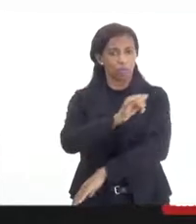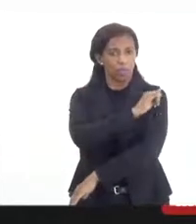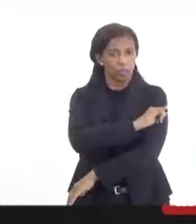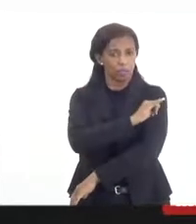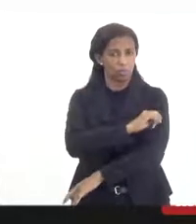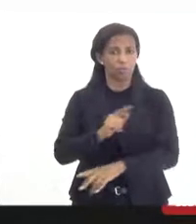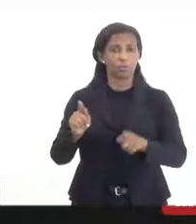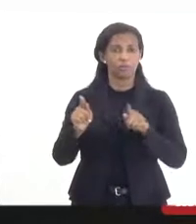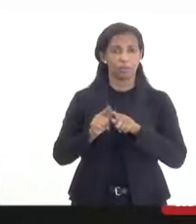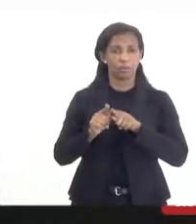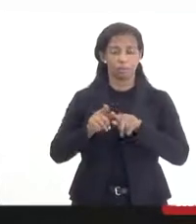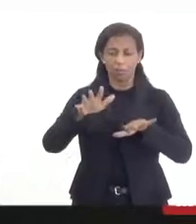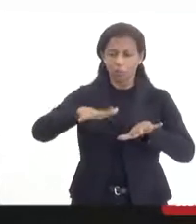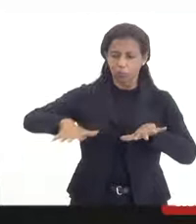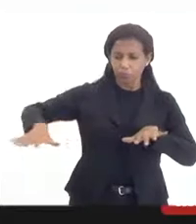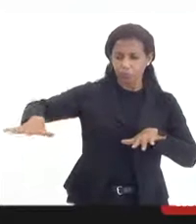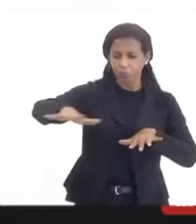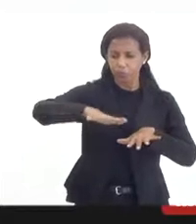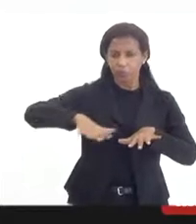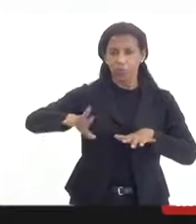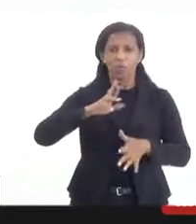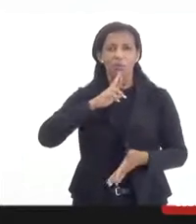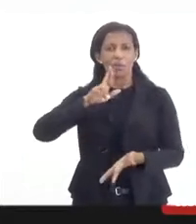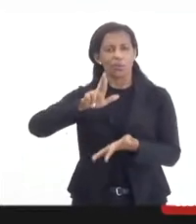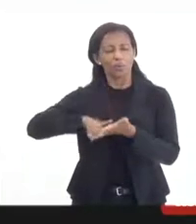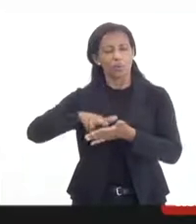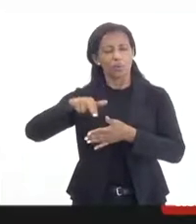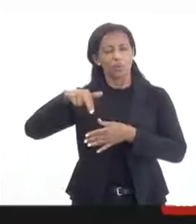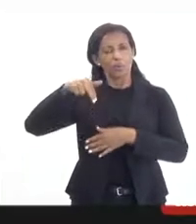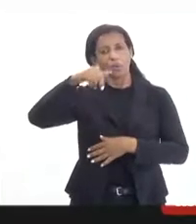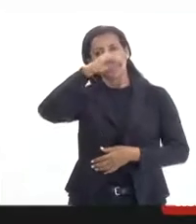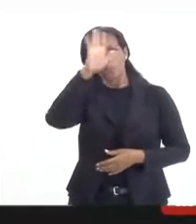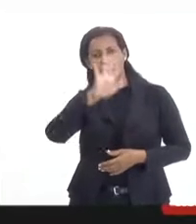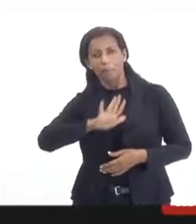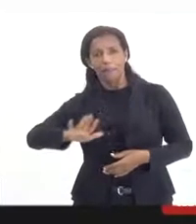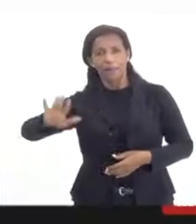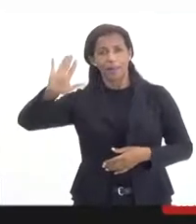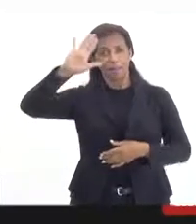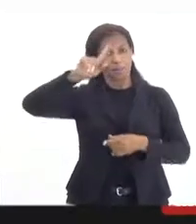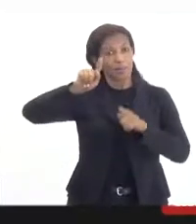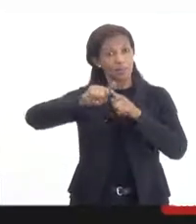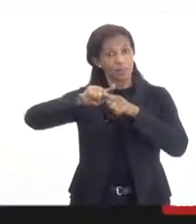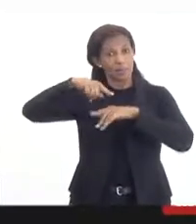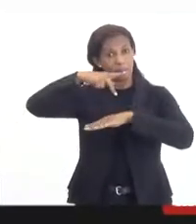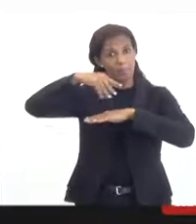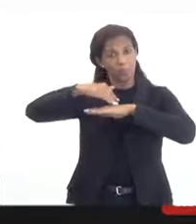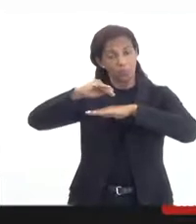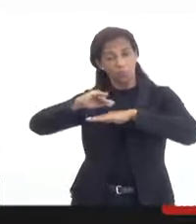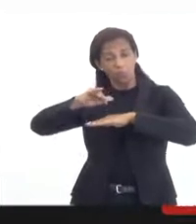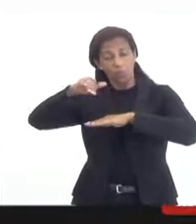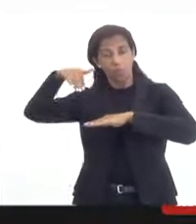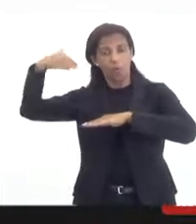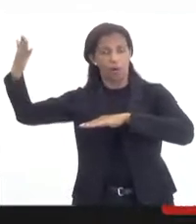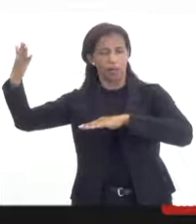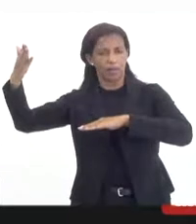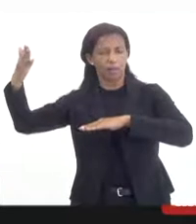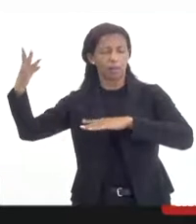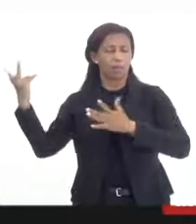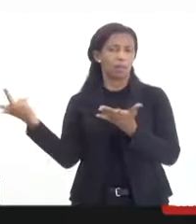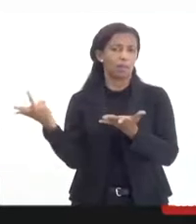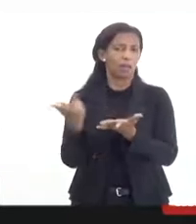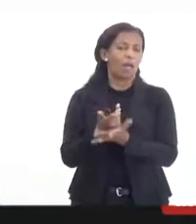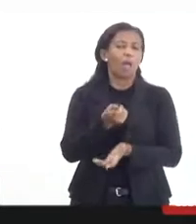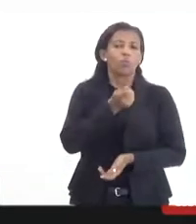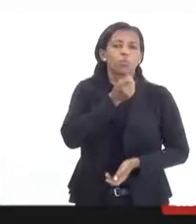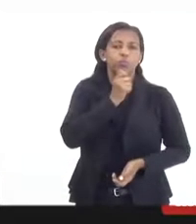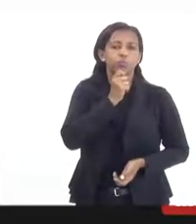reflexo do ambiente reconhecido, seja no Brasil ou fora dele, da alta litigiosidade, né? E aqui não